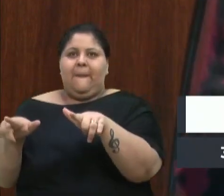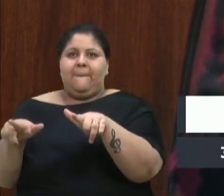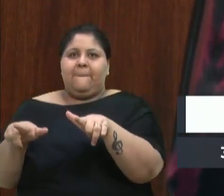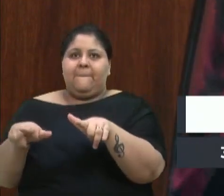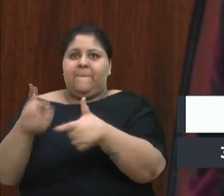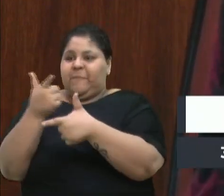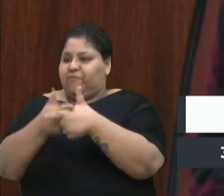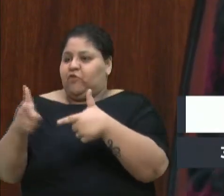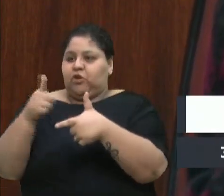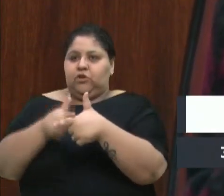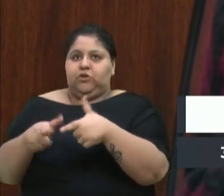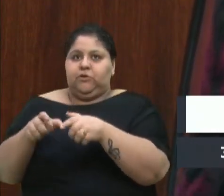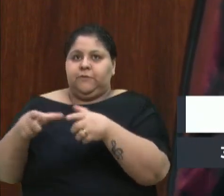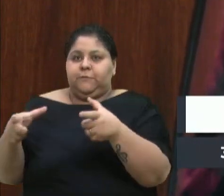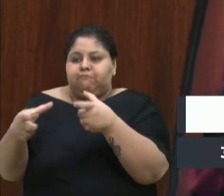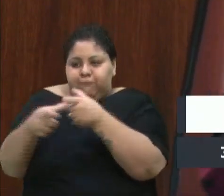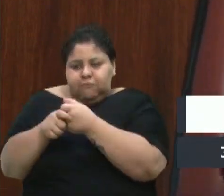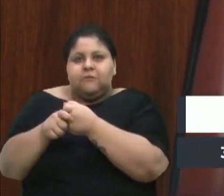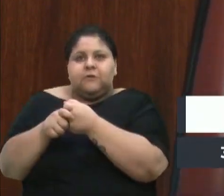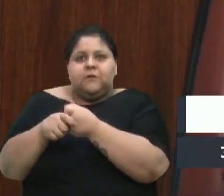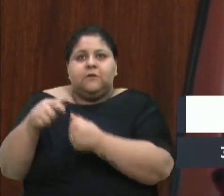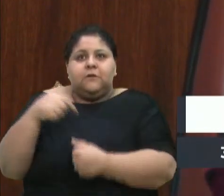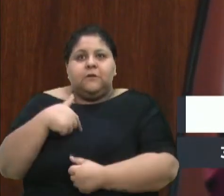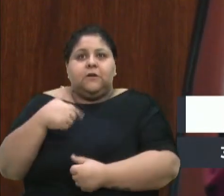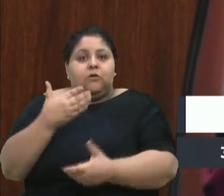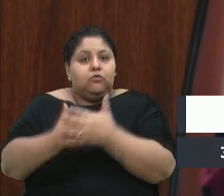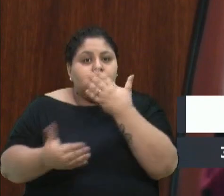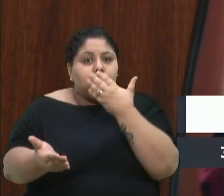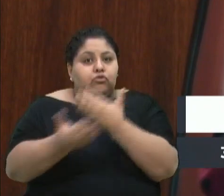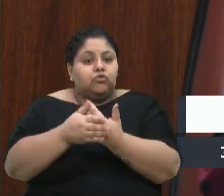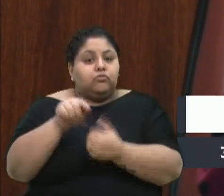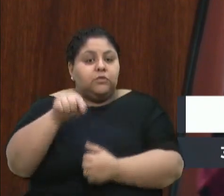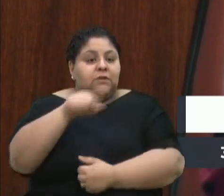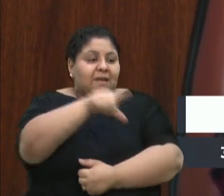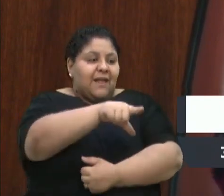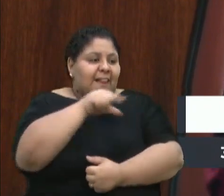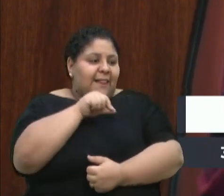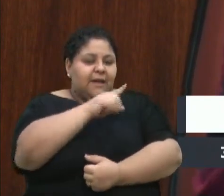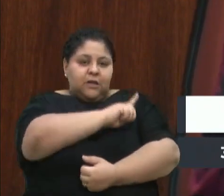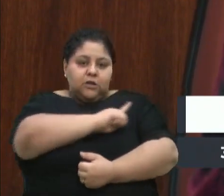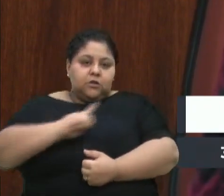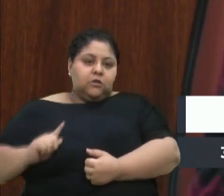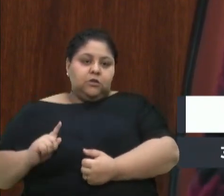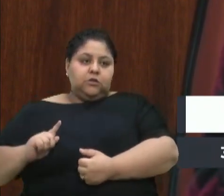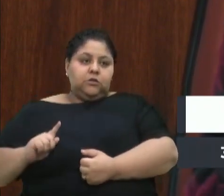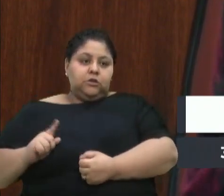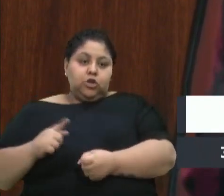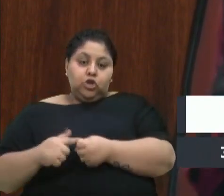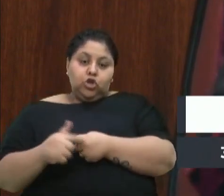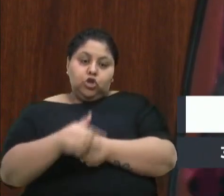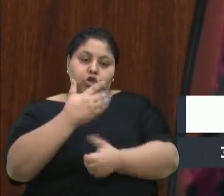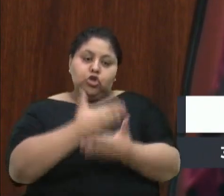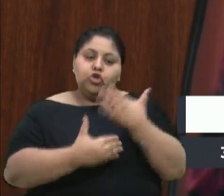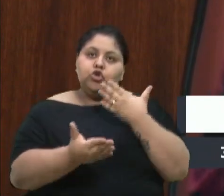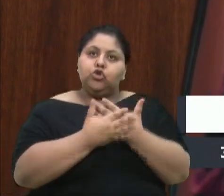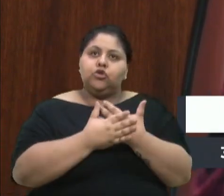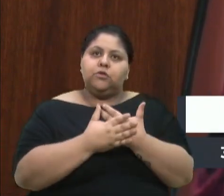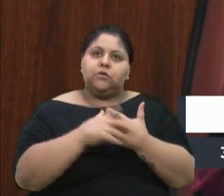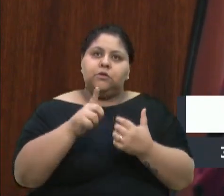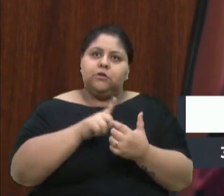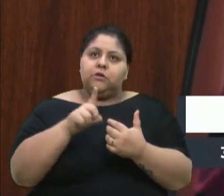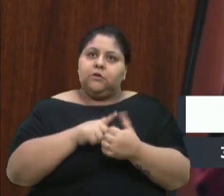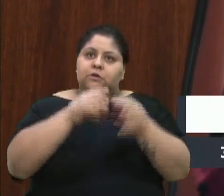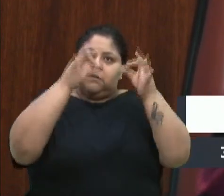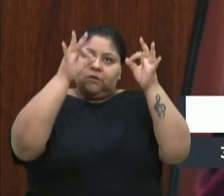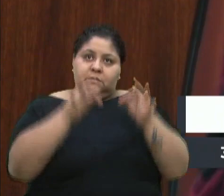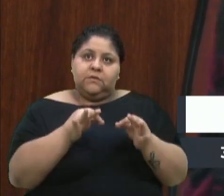divisão por distrito, o que for. Eu e todo mundo aqui foi eleito para governar para a cidade. Então, eu tenho toda a legitimidade de